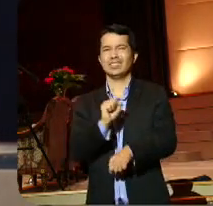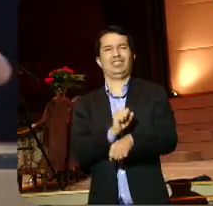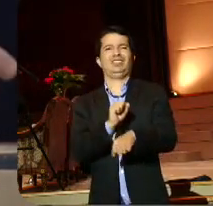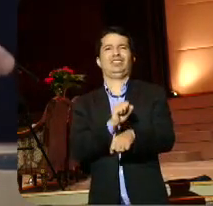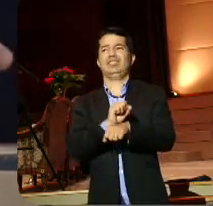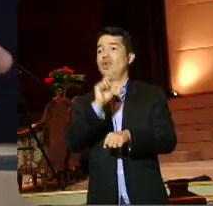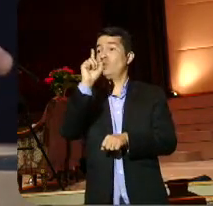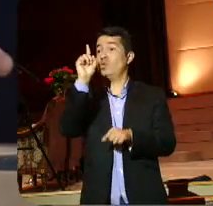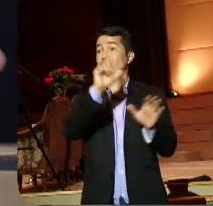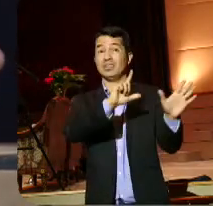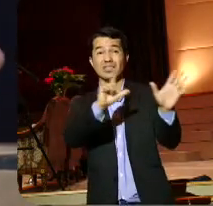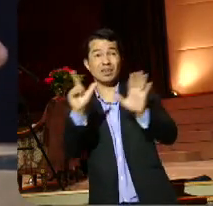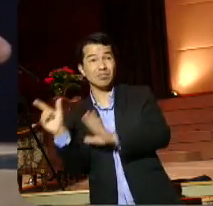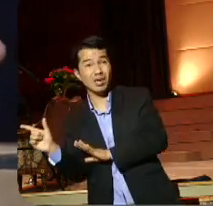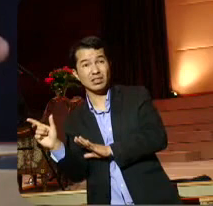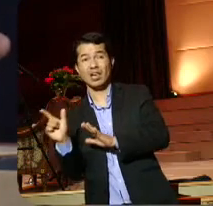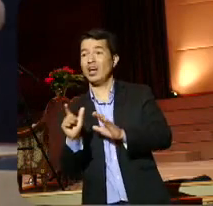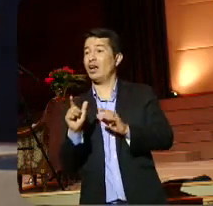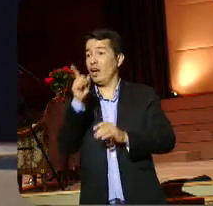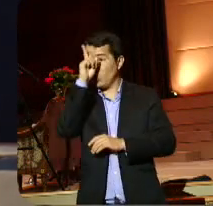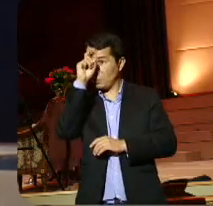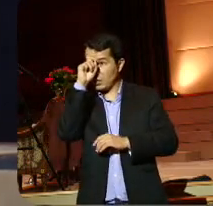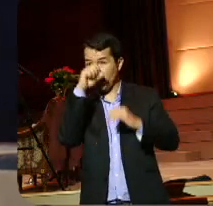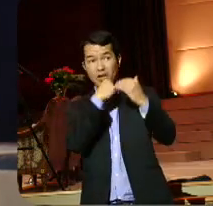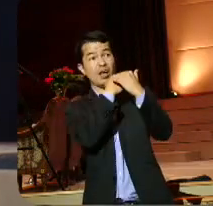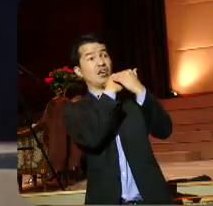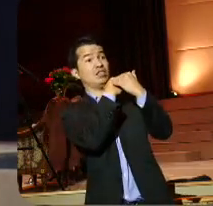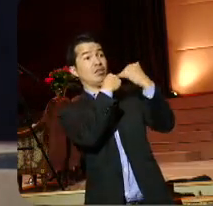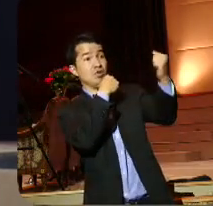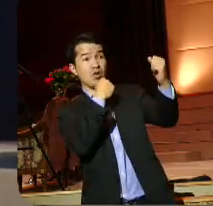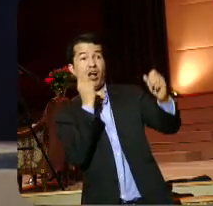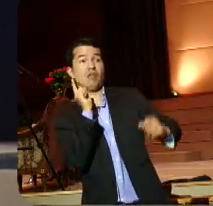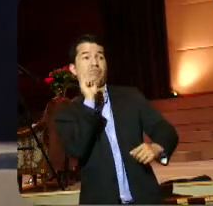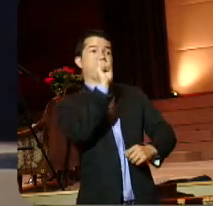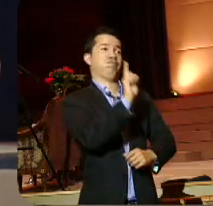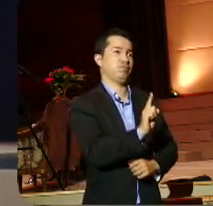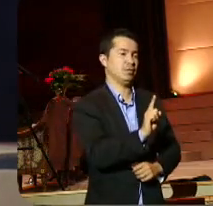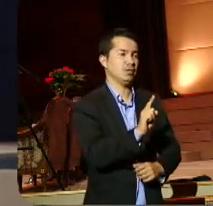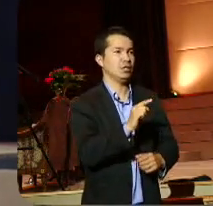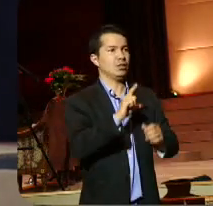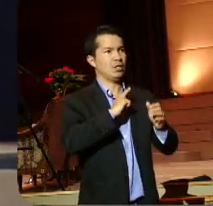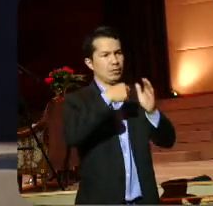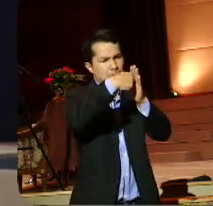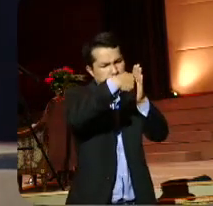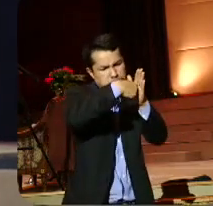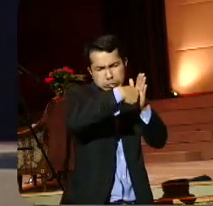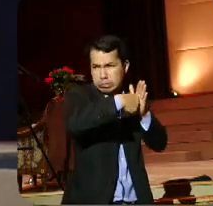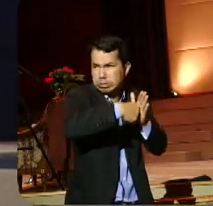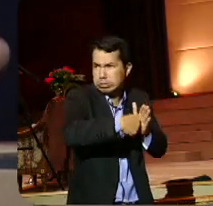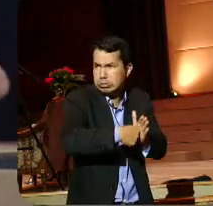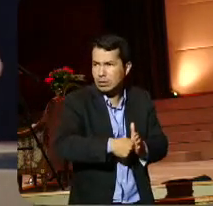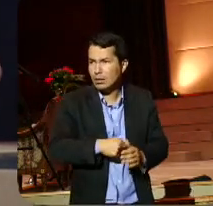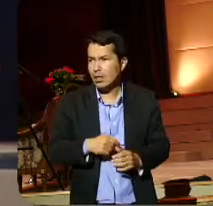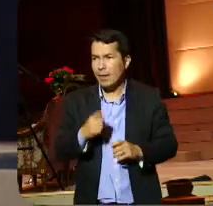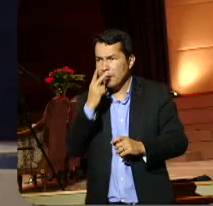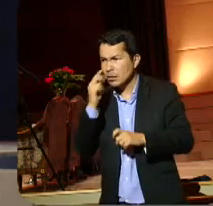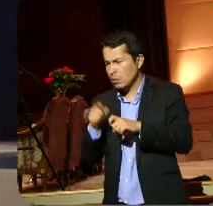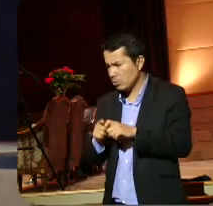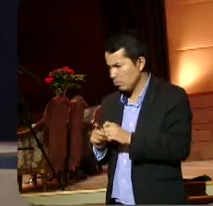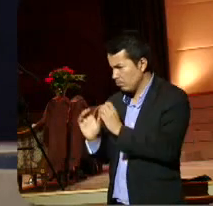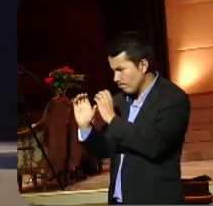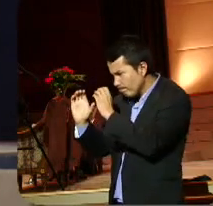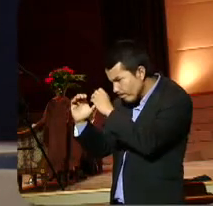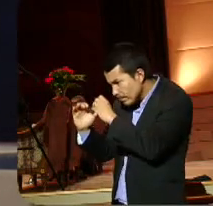uma semana para que o médico pudesse atendê-lo. Quando ele vai à consulta, o médico